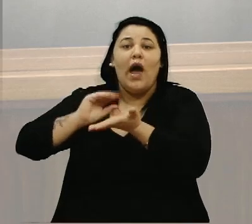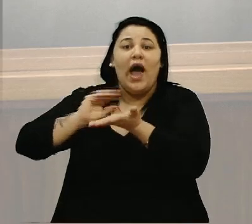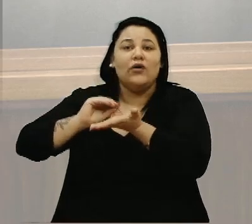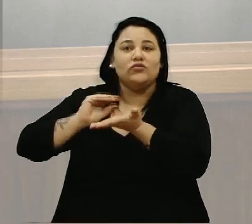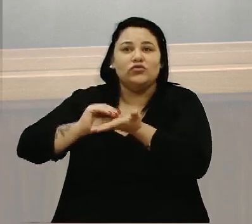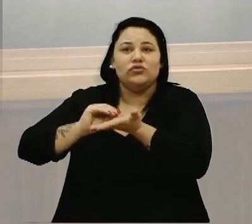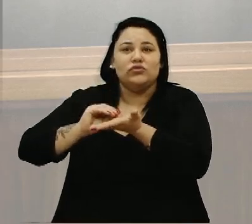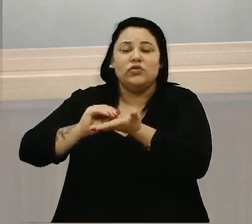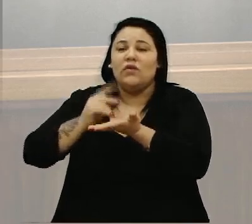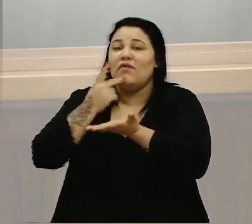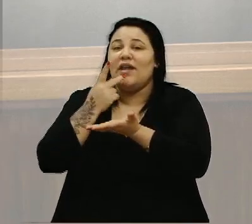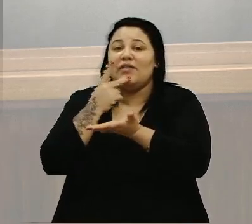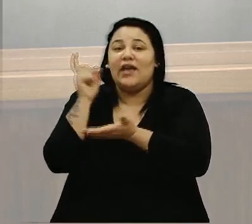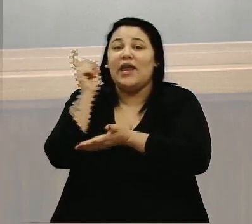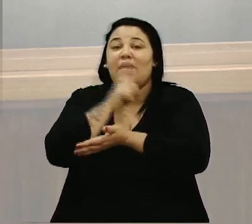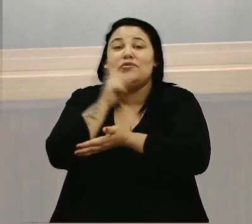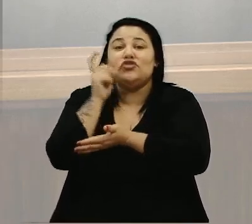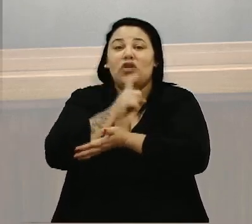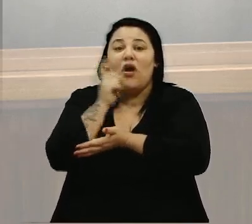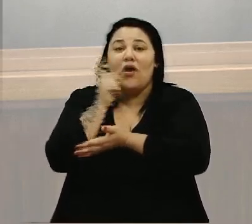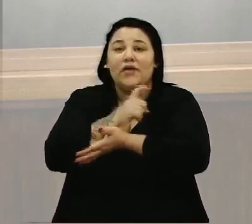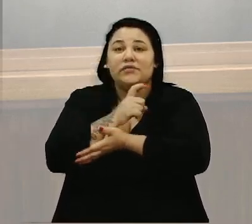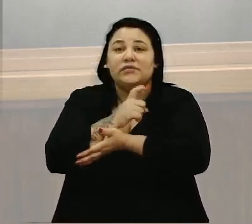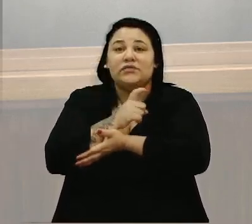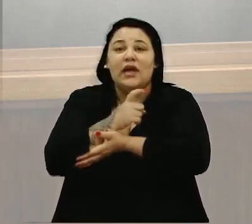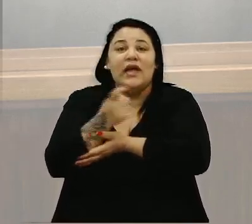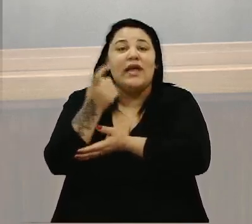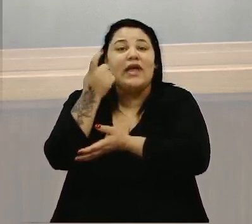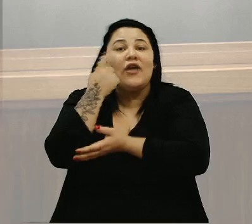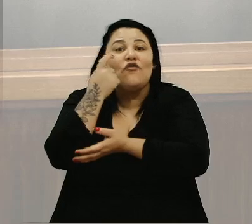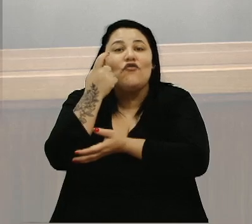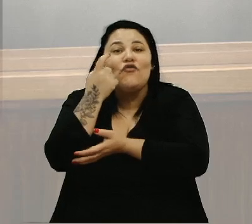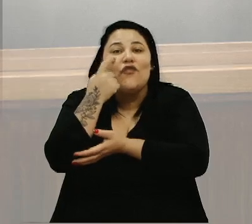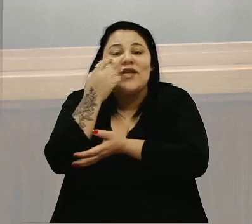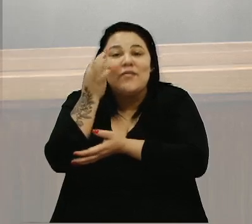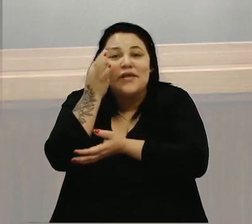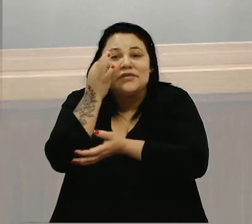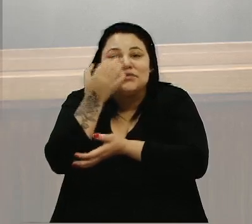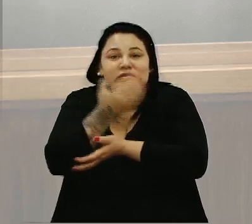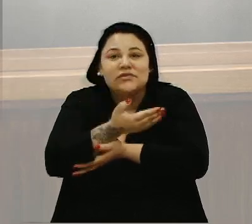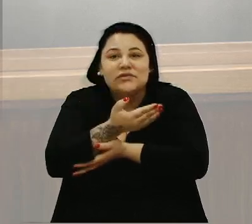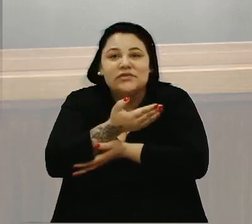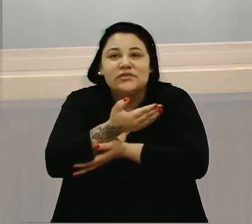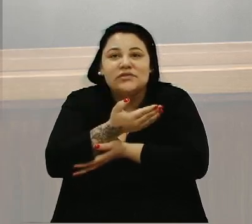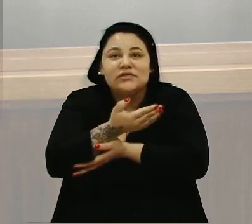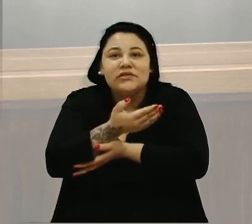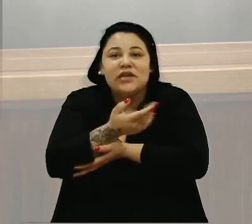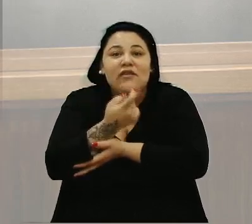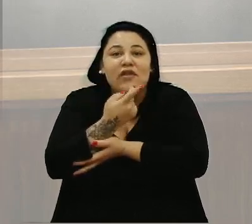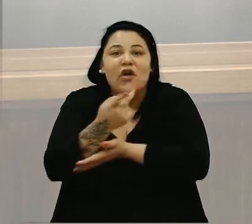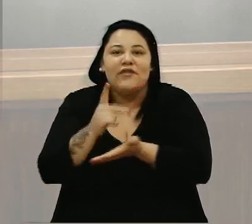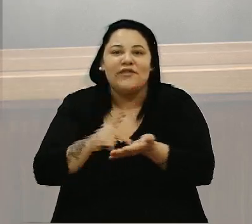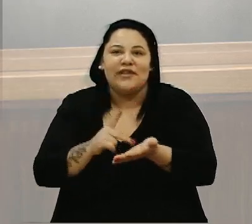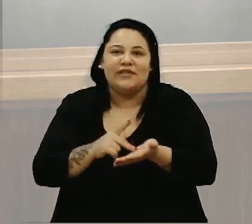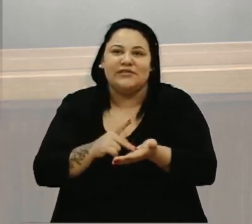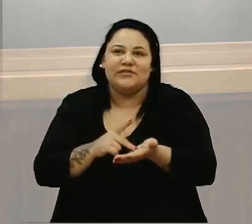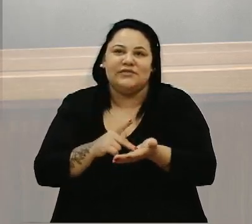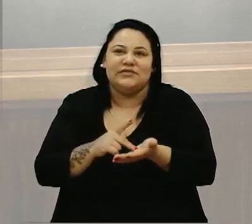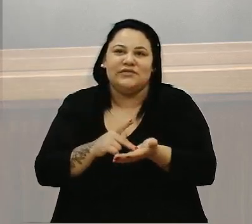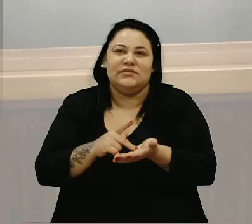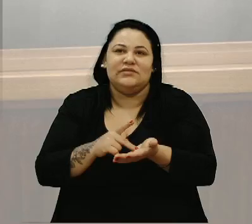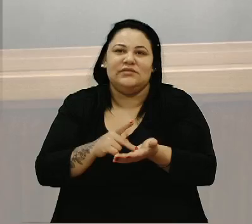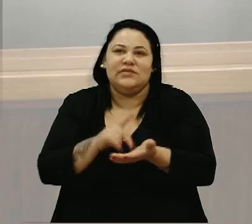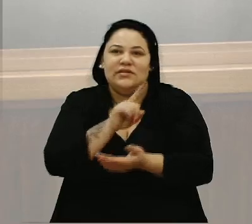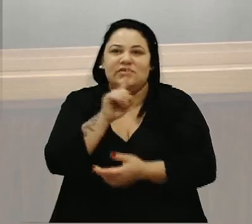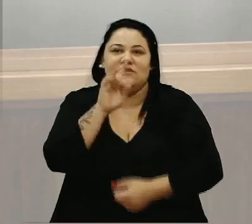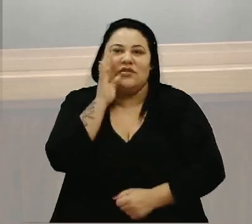de mentirosa. Eu vi com os meus próprios olhos que o que ela tinha falado era verdade. Então é isso, a gente não resolve